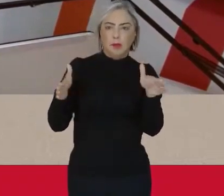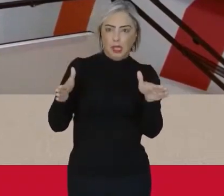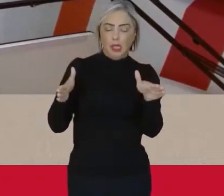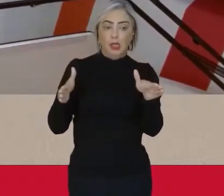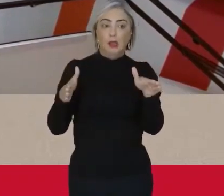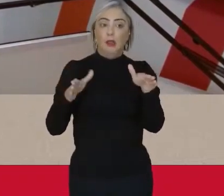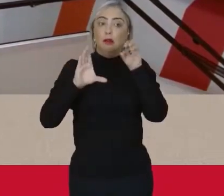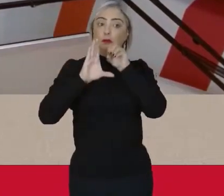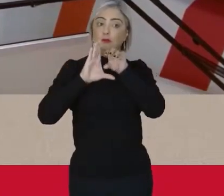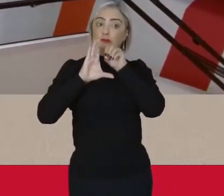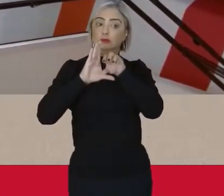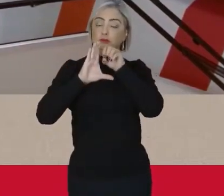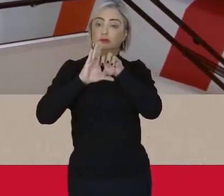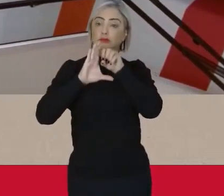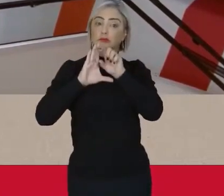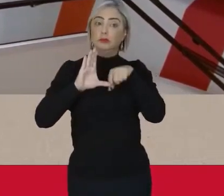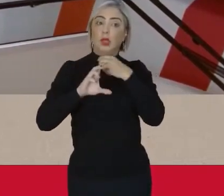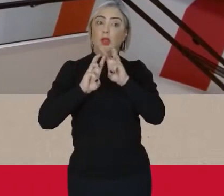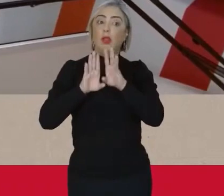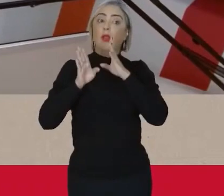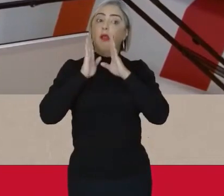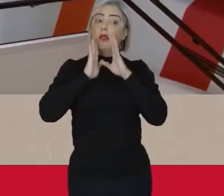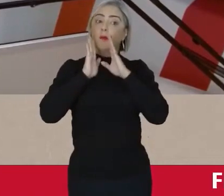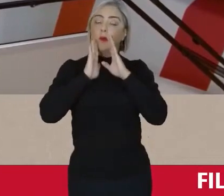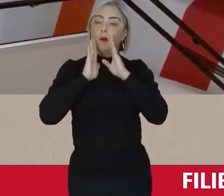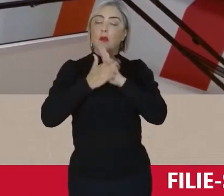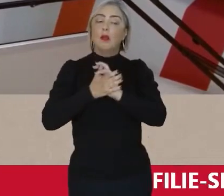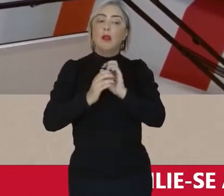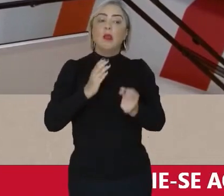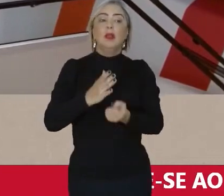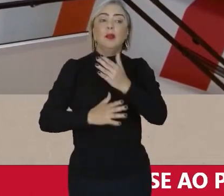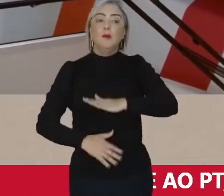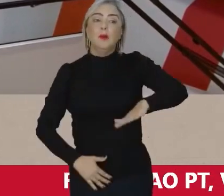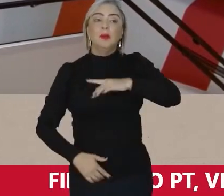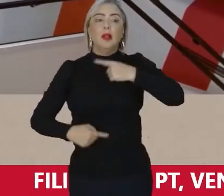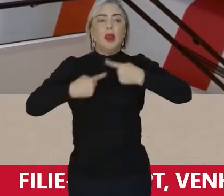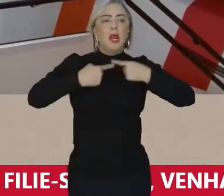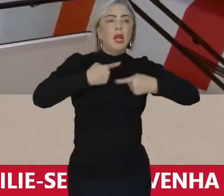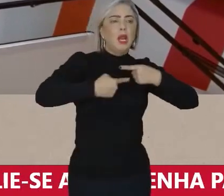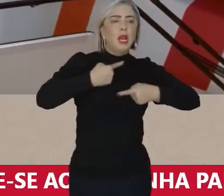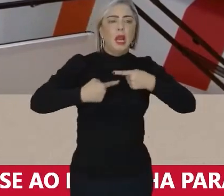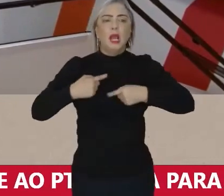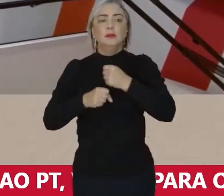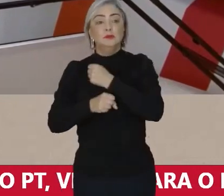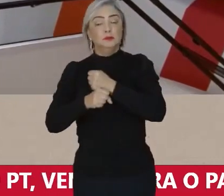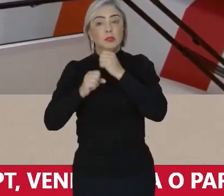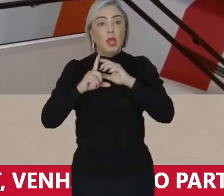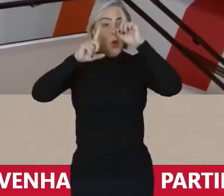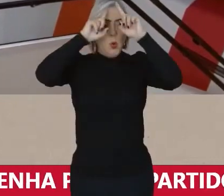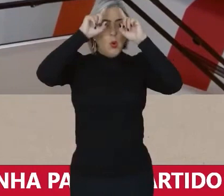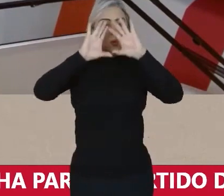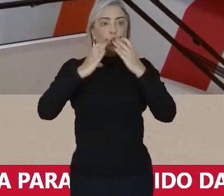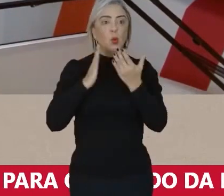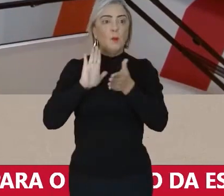inclusive transmitidos ao vivo pela nossa página no Facebook, criar um ambiente de debate e de construção criativa